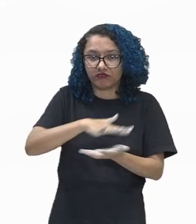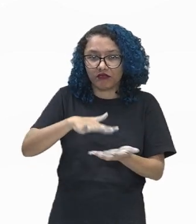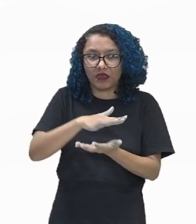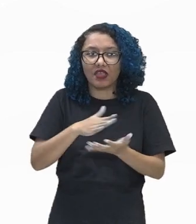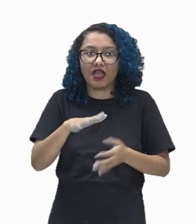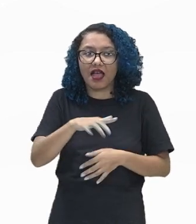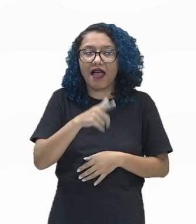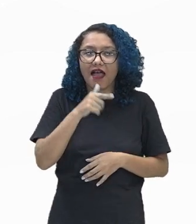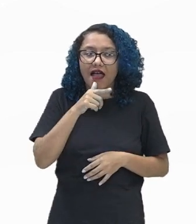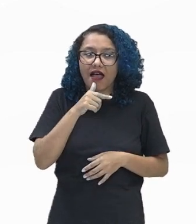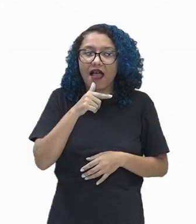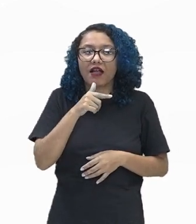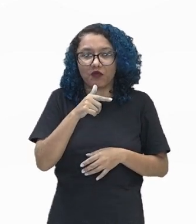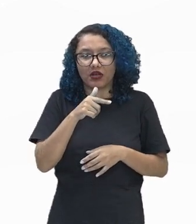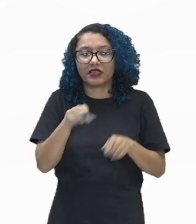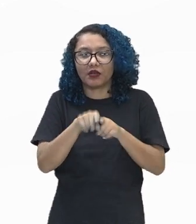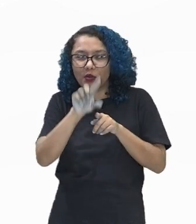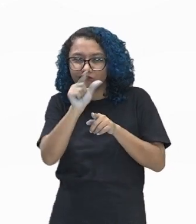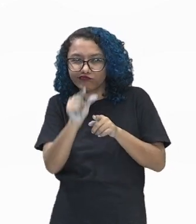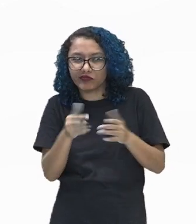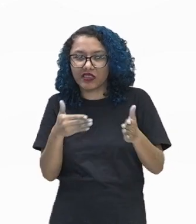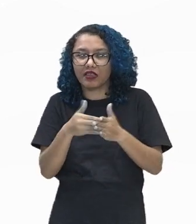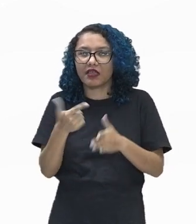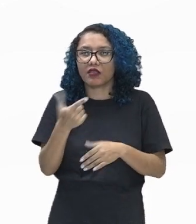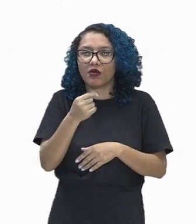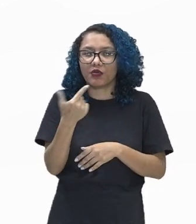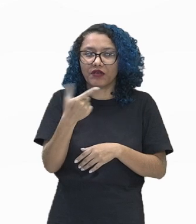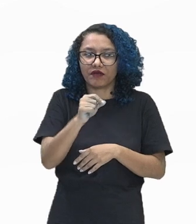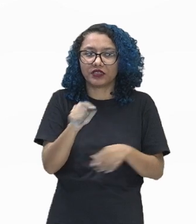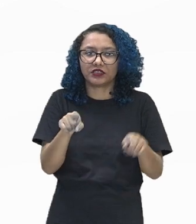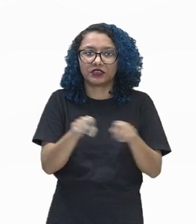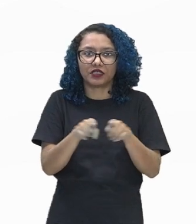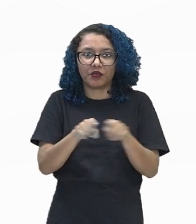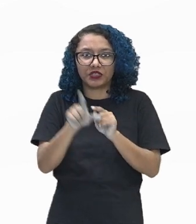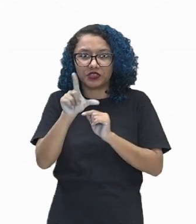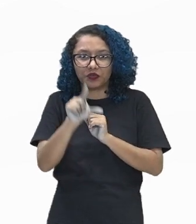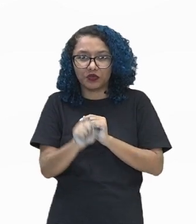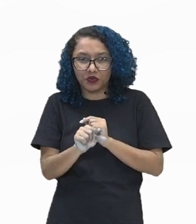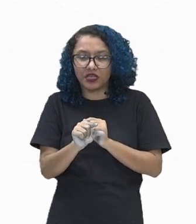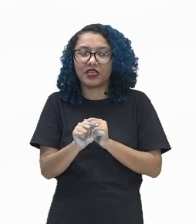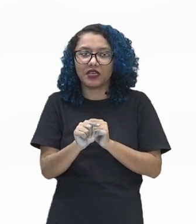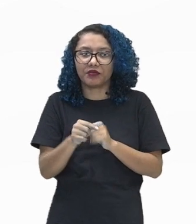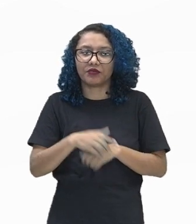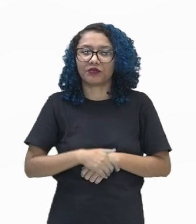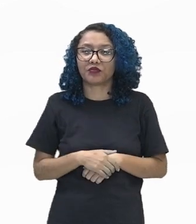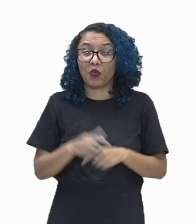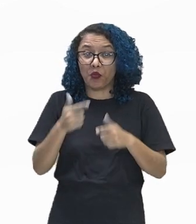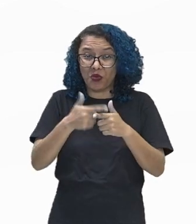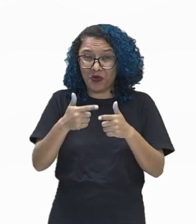2020, minimizar os impactos da acidificação dos oceanos,